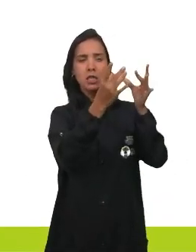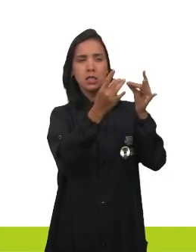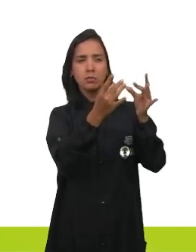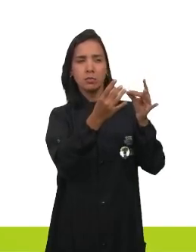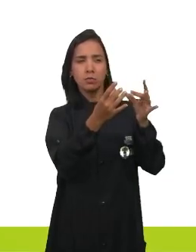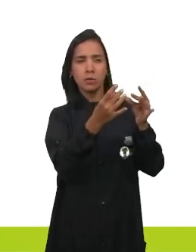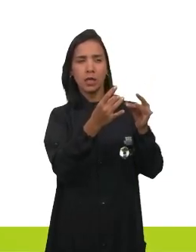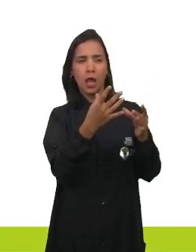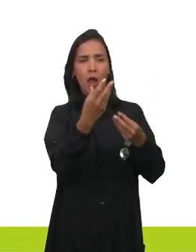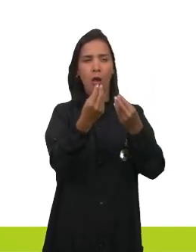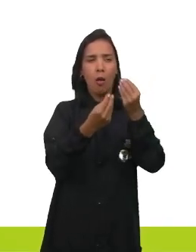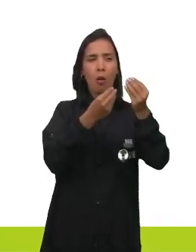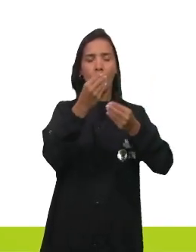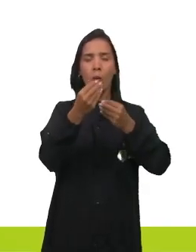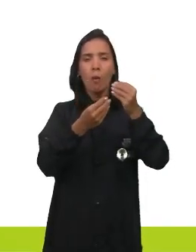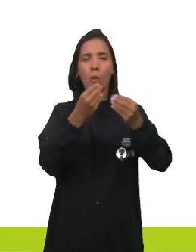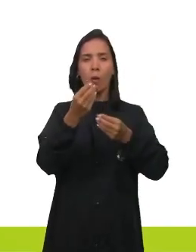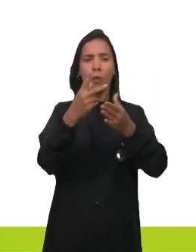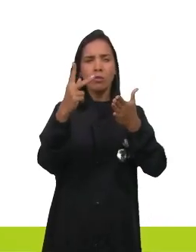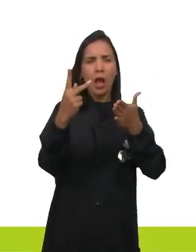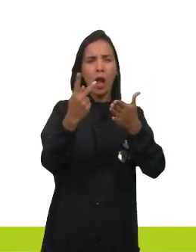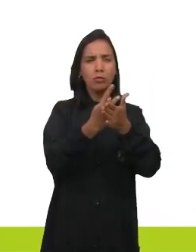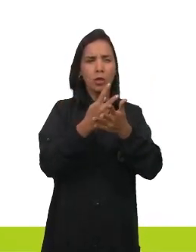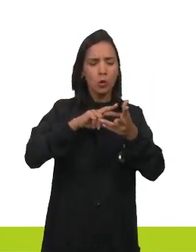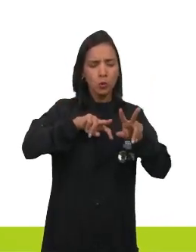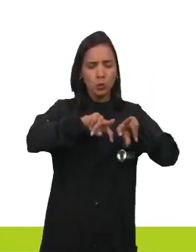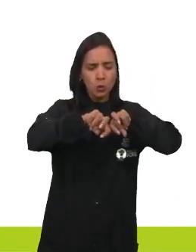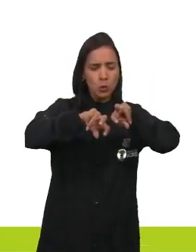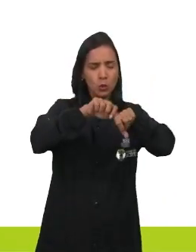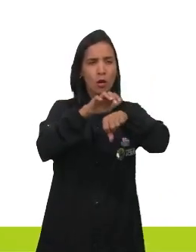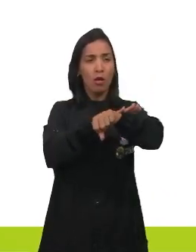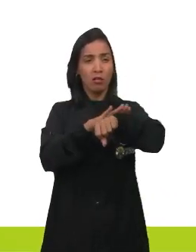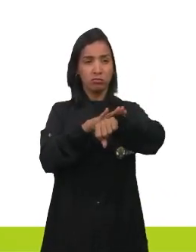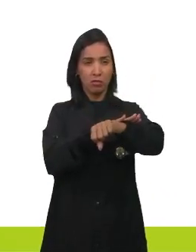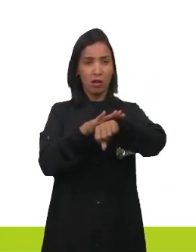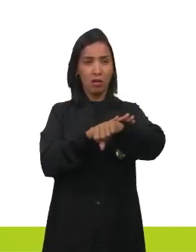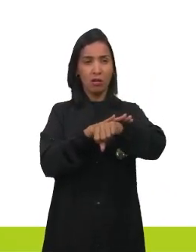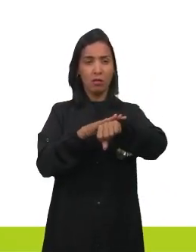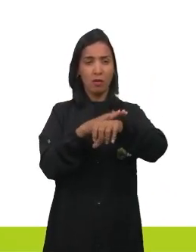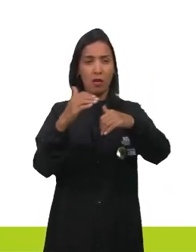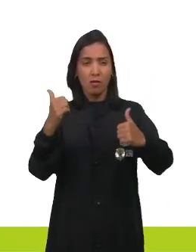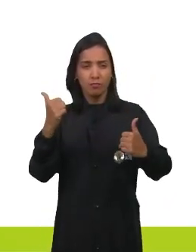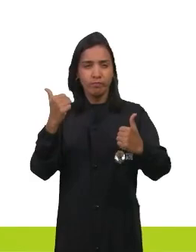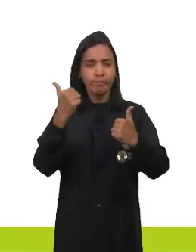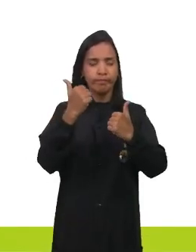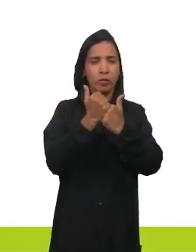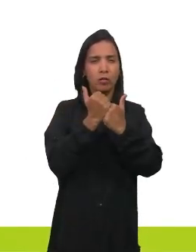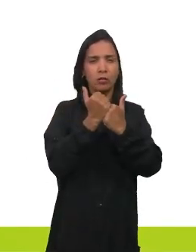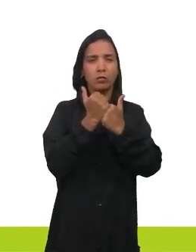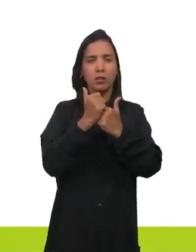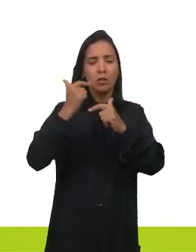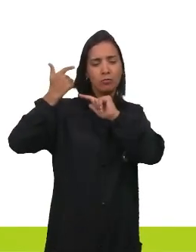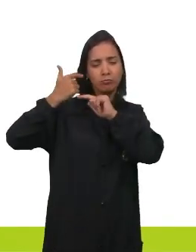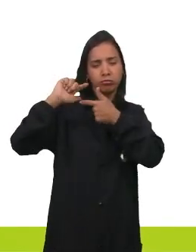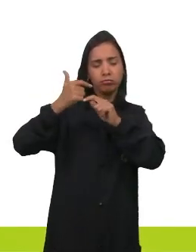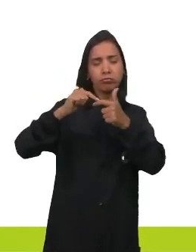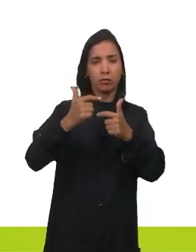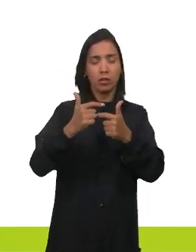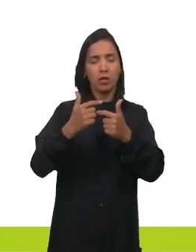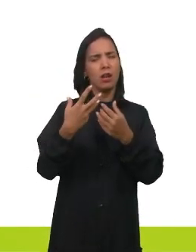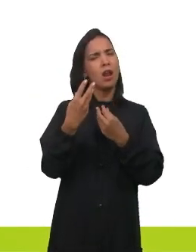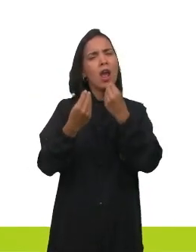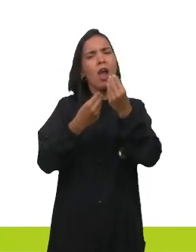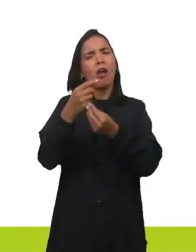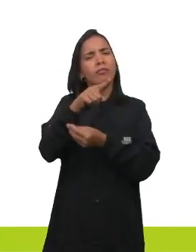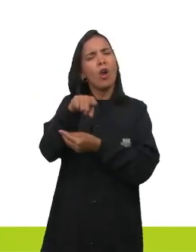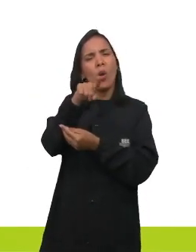racial sobre as gerações futuras. Você acha que foi impessoal ou foi imparcial? Como é que